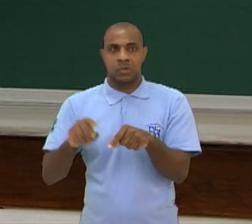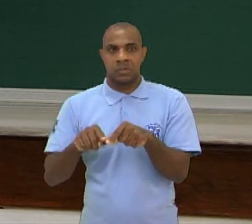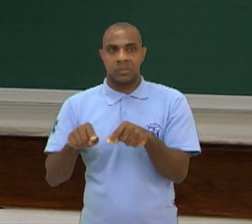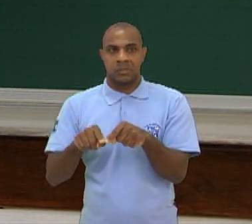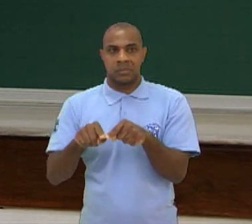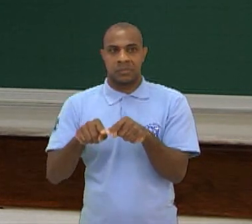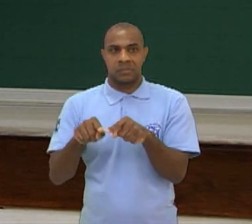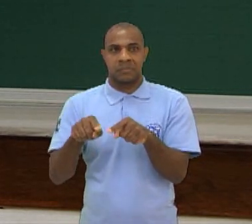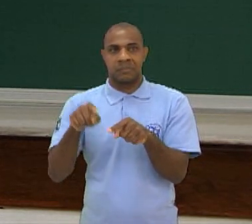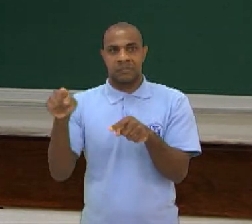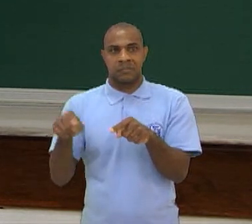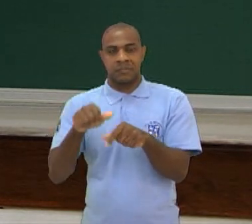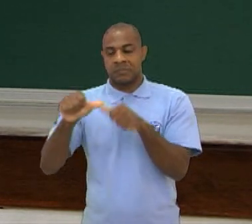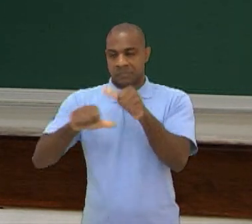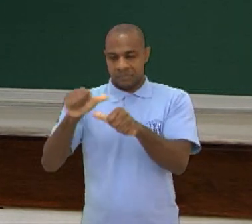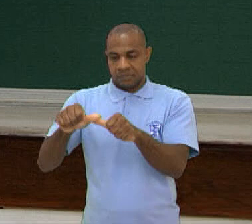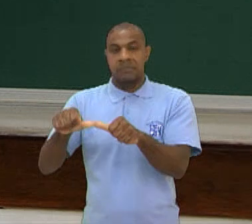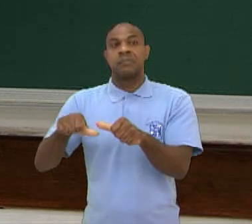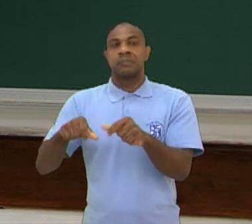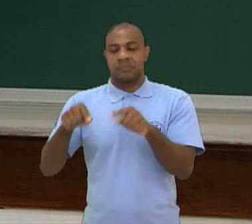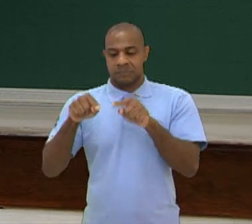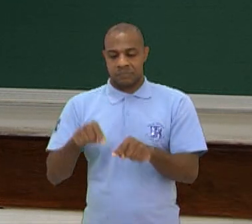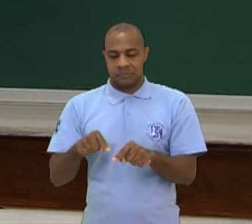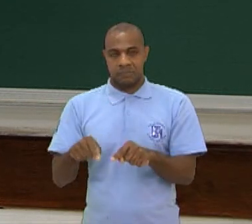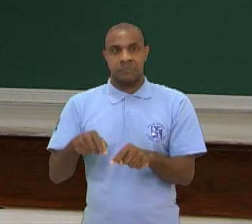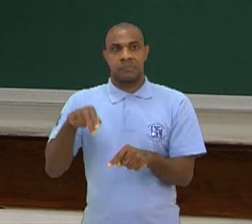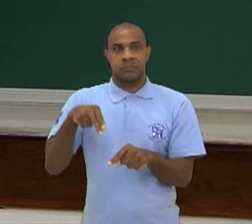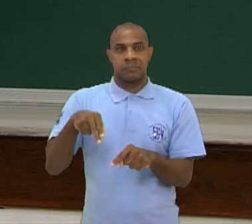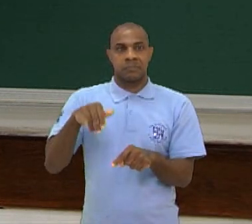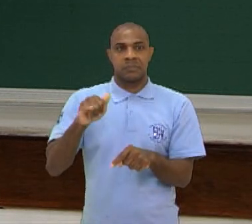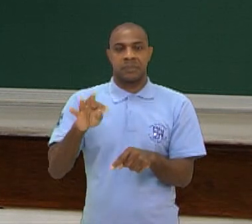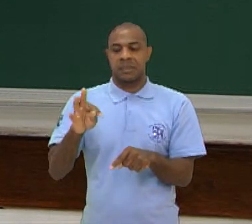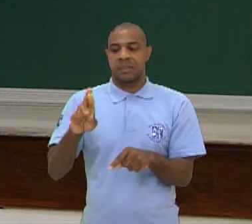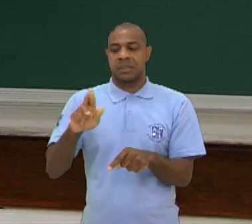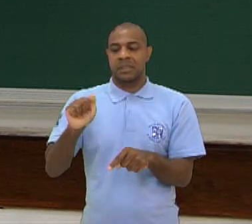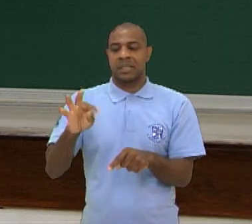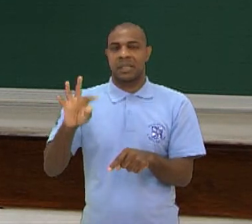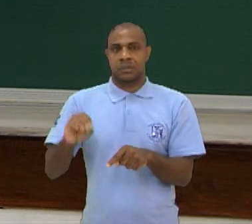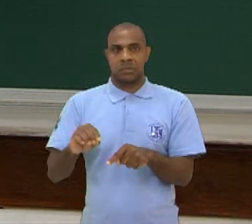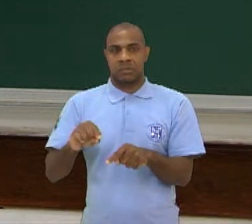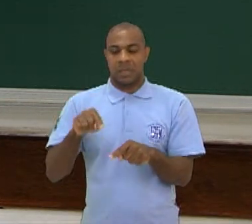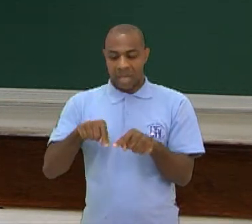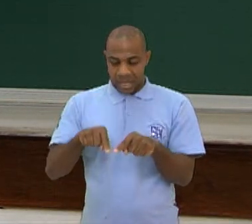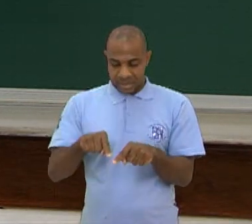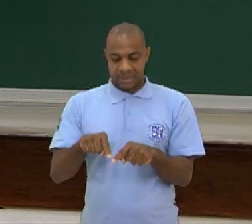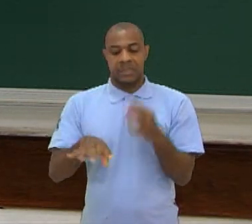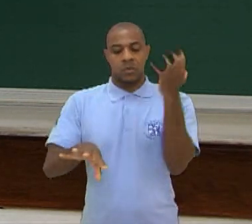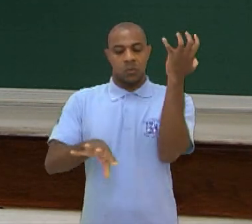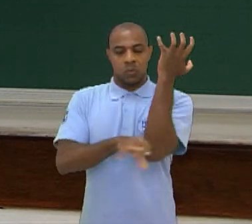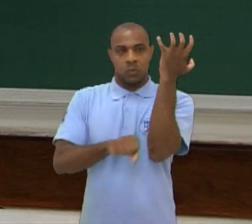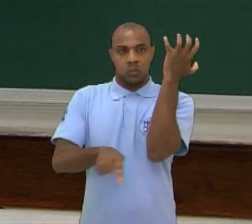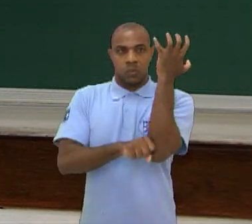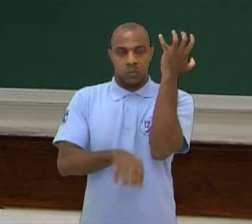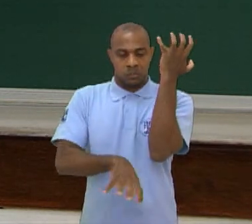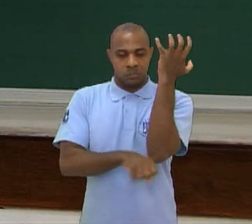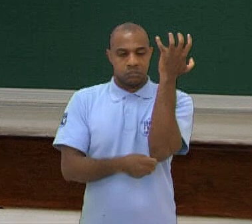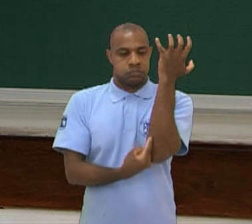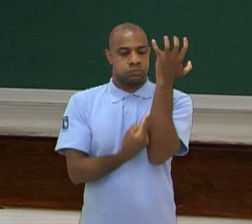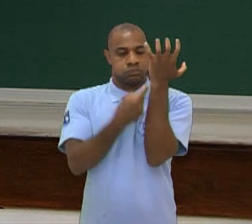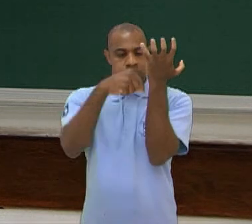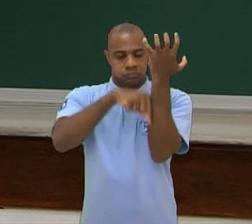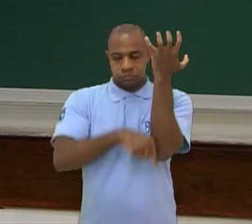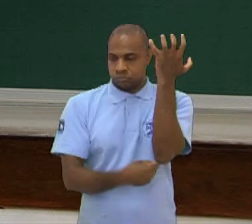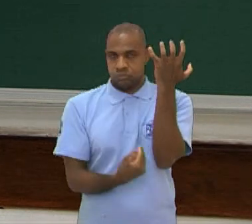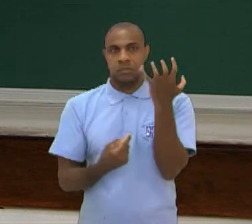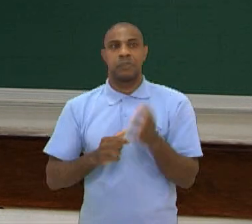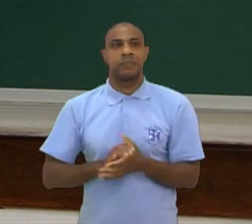a nitrobactéria, vai transformar o nitrito em nitrato. E o nitrato, sim, é absorvível pelas plantas, tá? Então, veja só, nitrificação